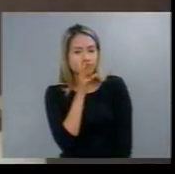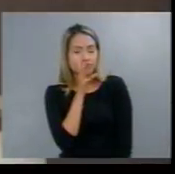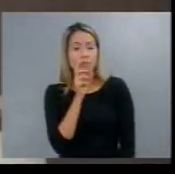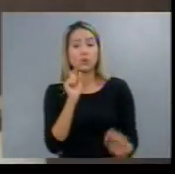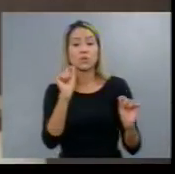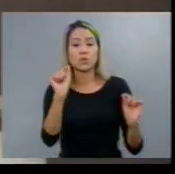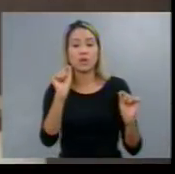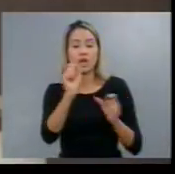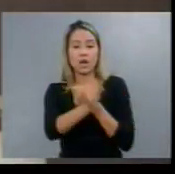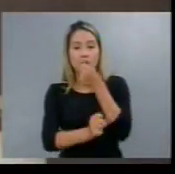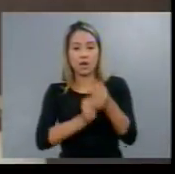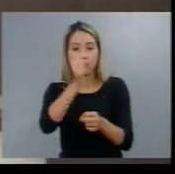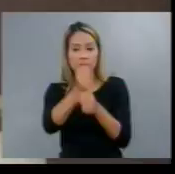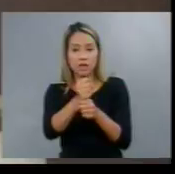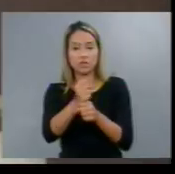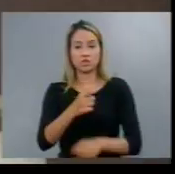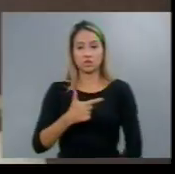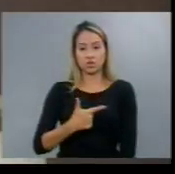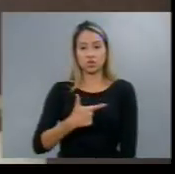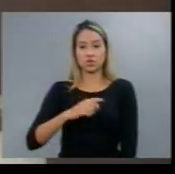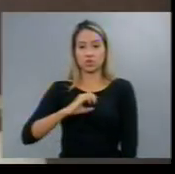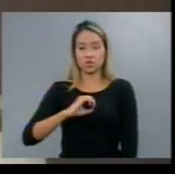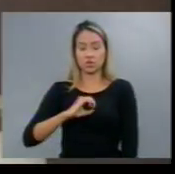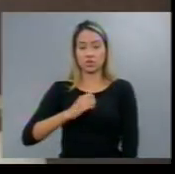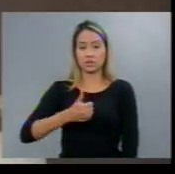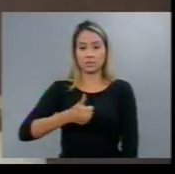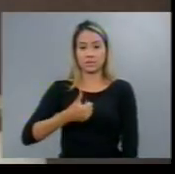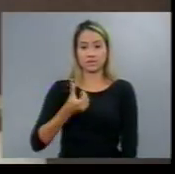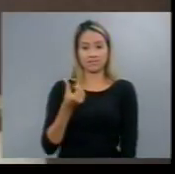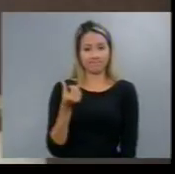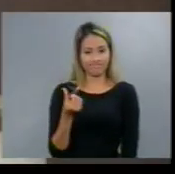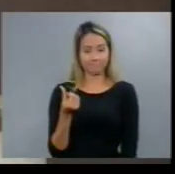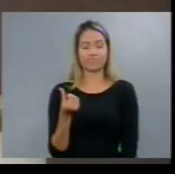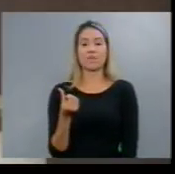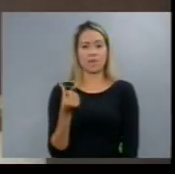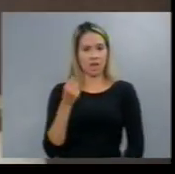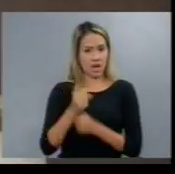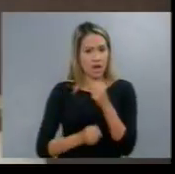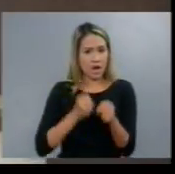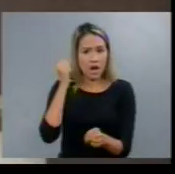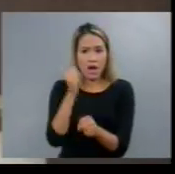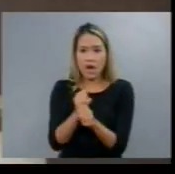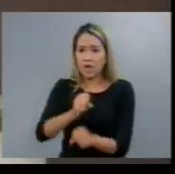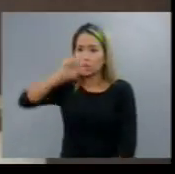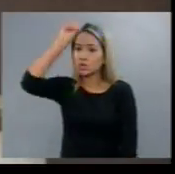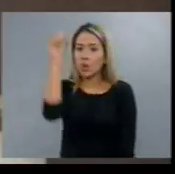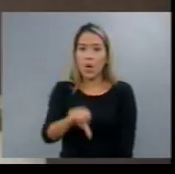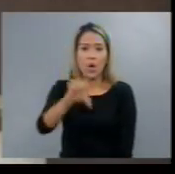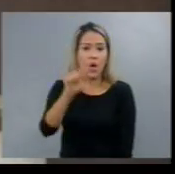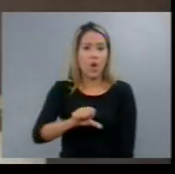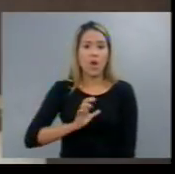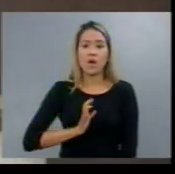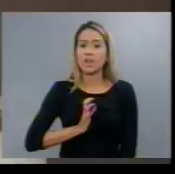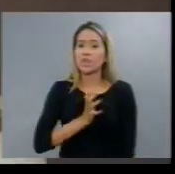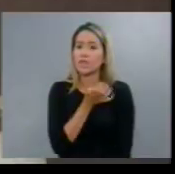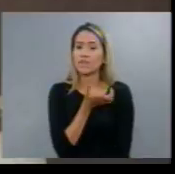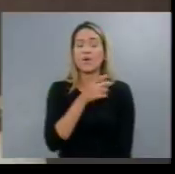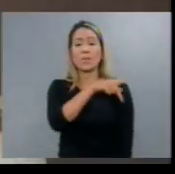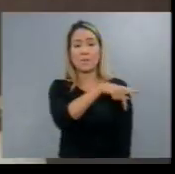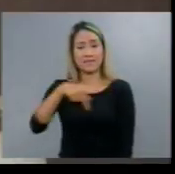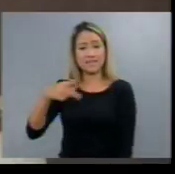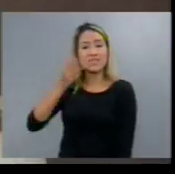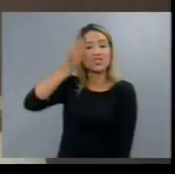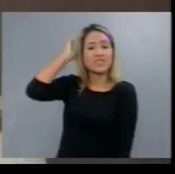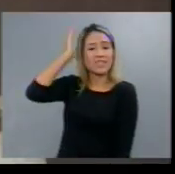temeroso 2016, me permite o trocadilho infame, sobretudo com a figura também temerosa do presidente ilegítimo em